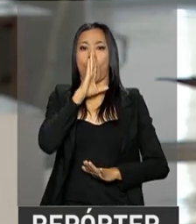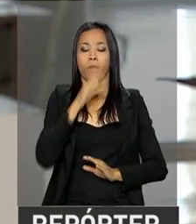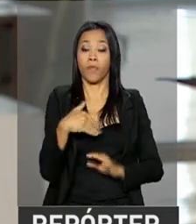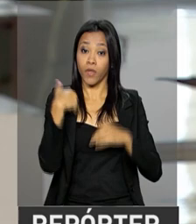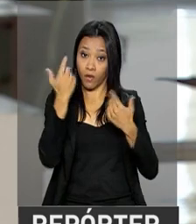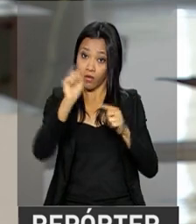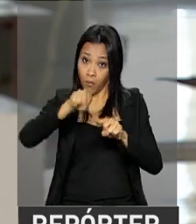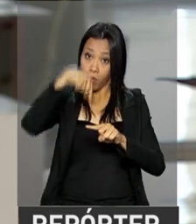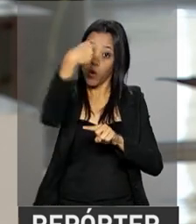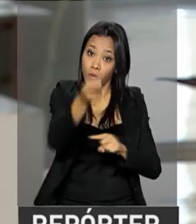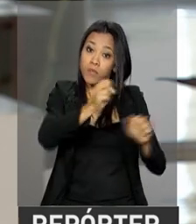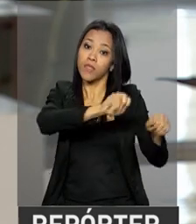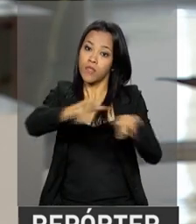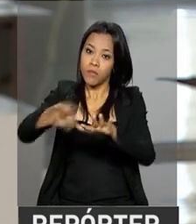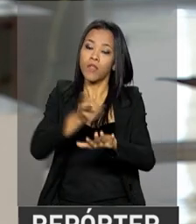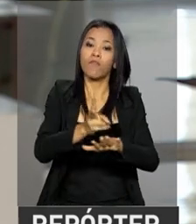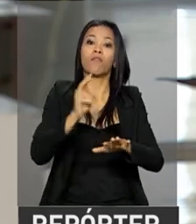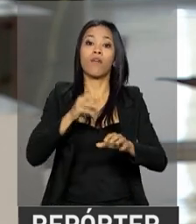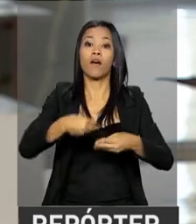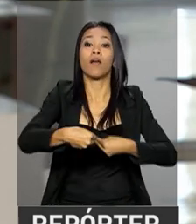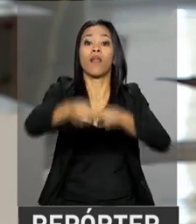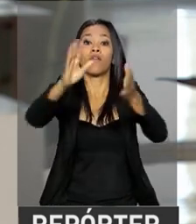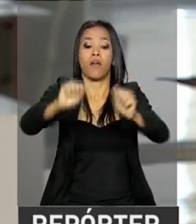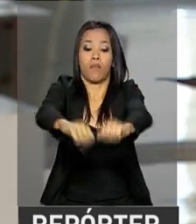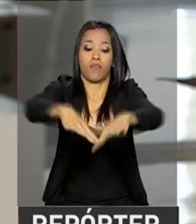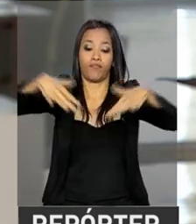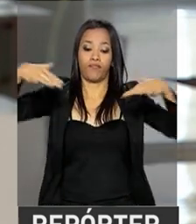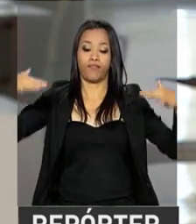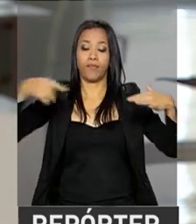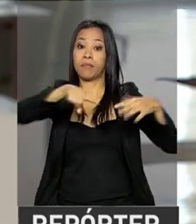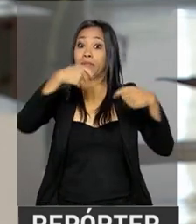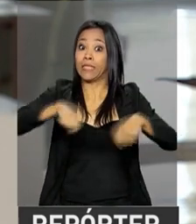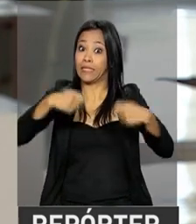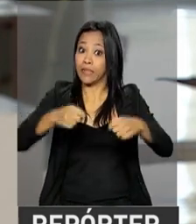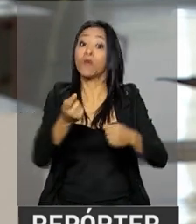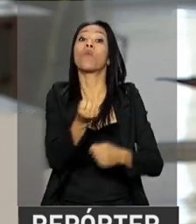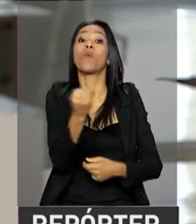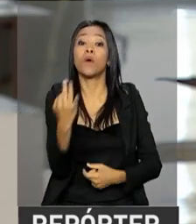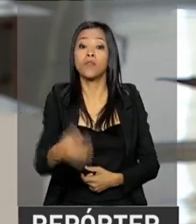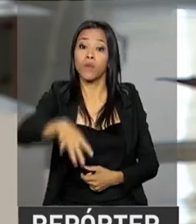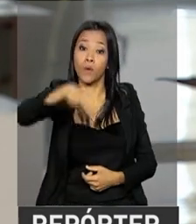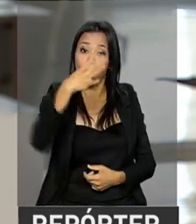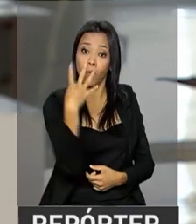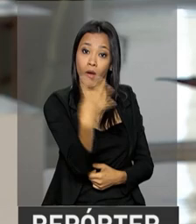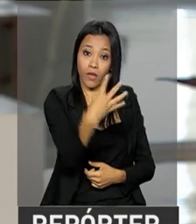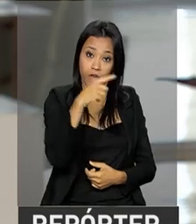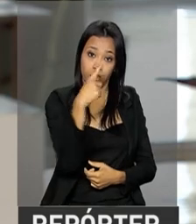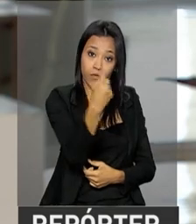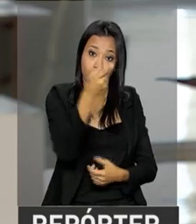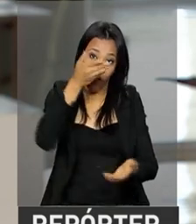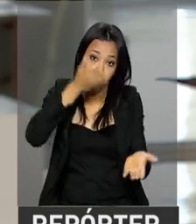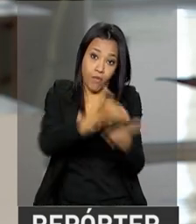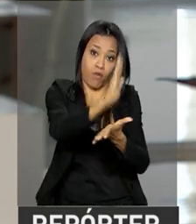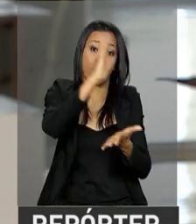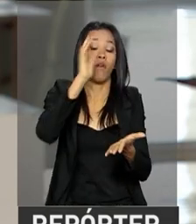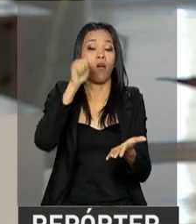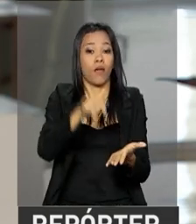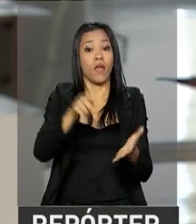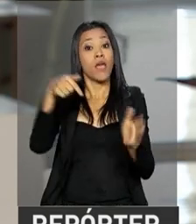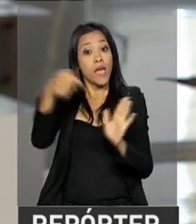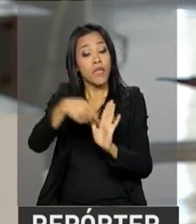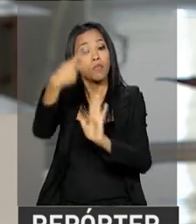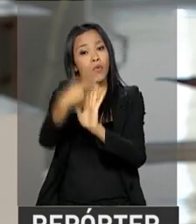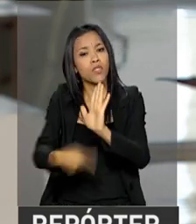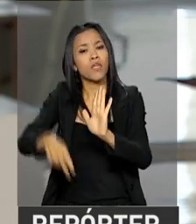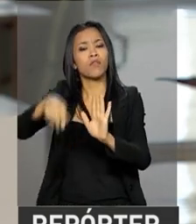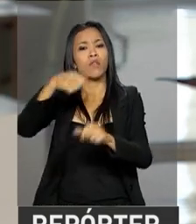semana que vem para análise no plenário do Senado, onde precisa de pelo menos 41 votos para aprovação. Esse projeto de reforma